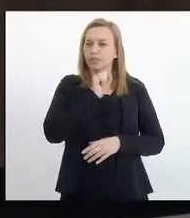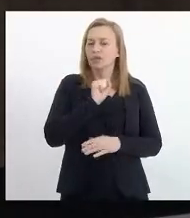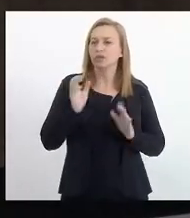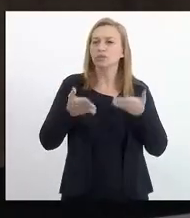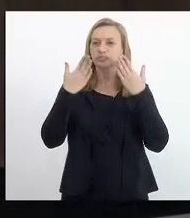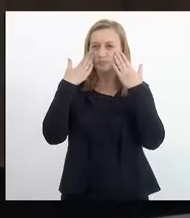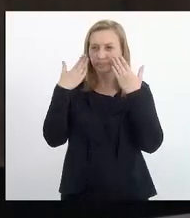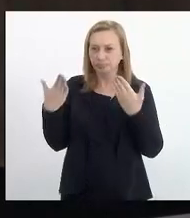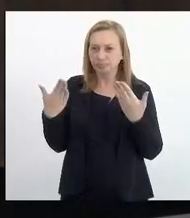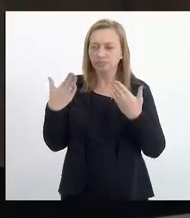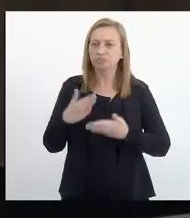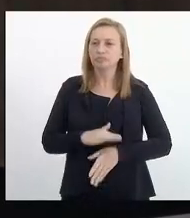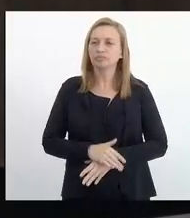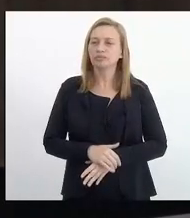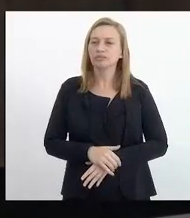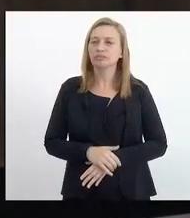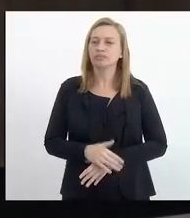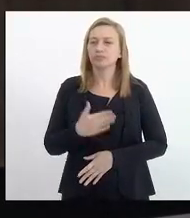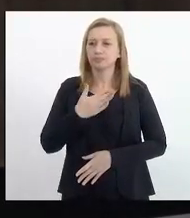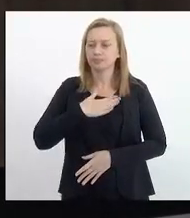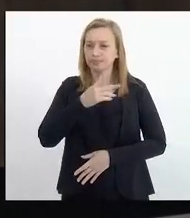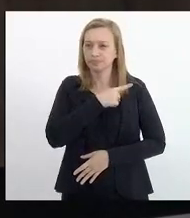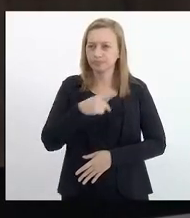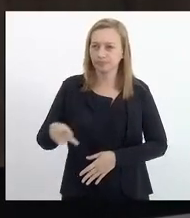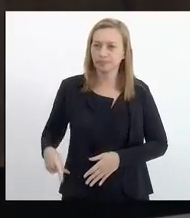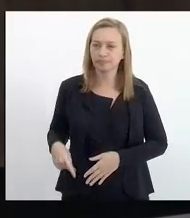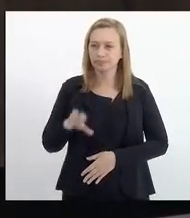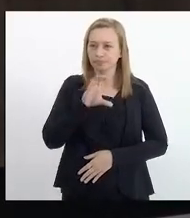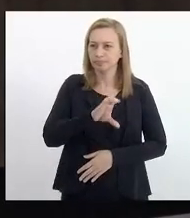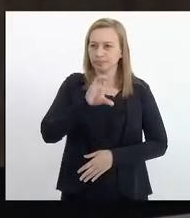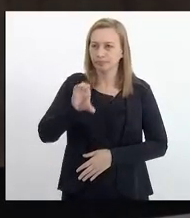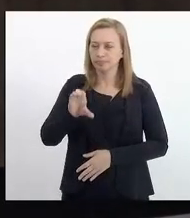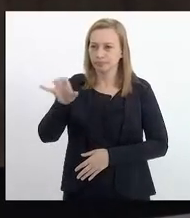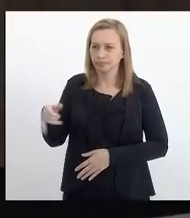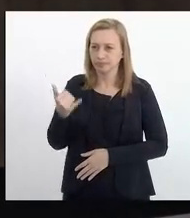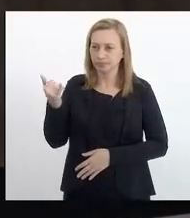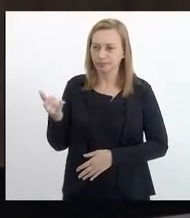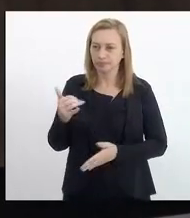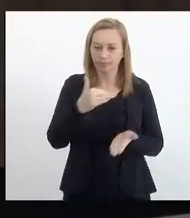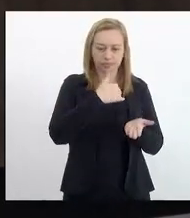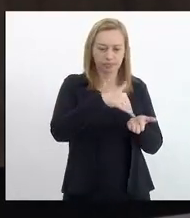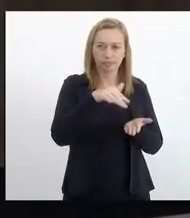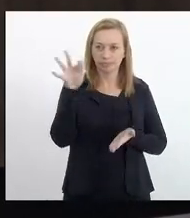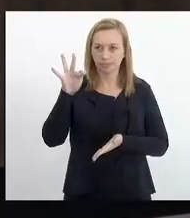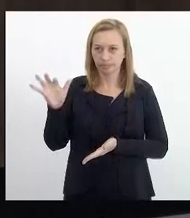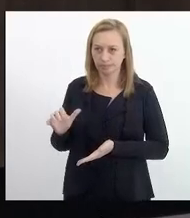apresentação sob minha presidência na CCJ fosse feita pela Secretaria de Fazenda.